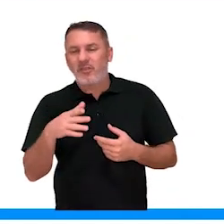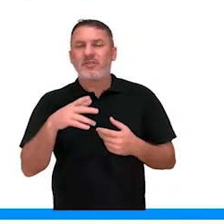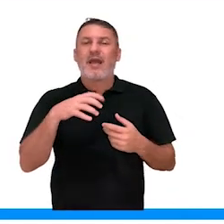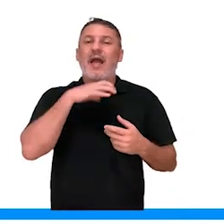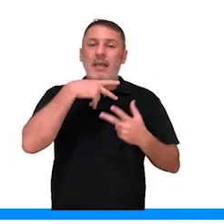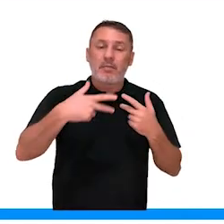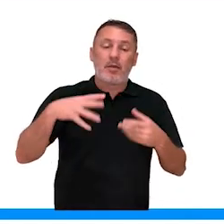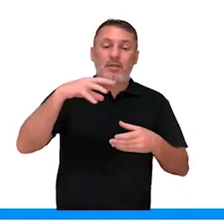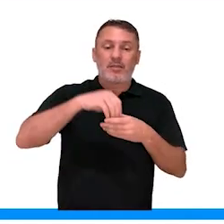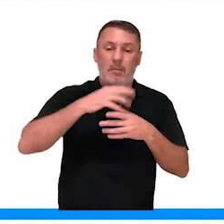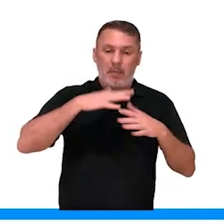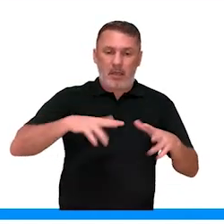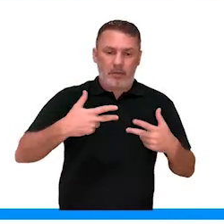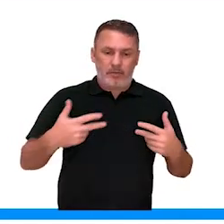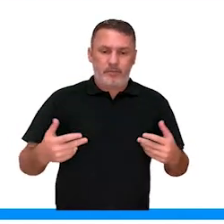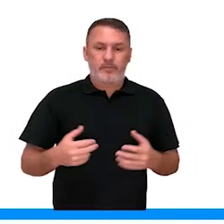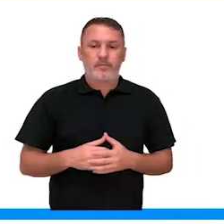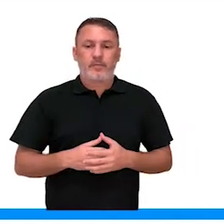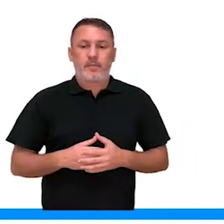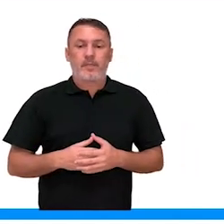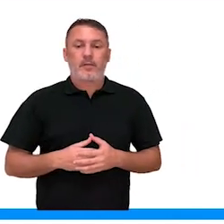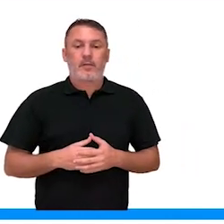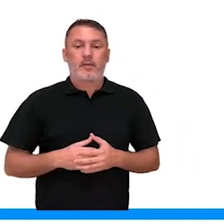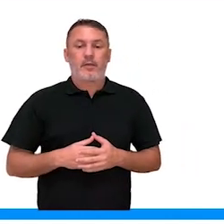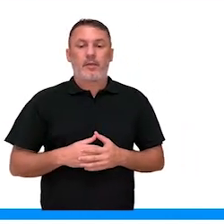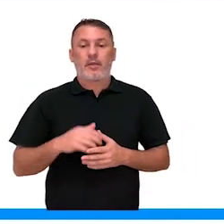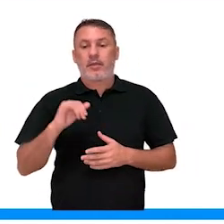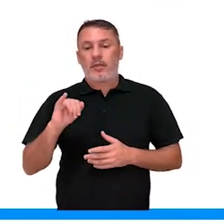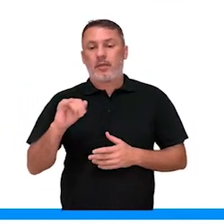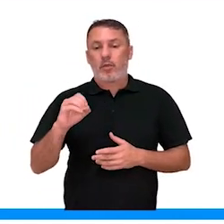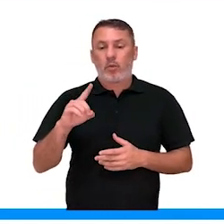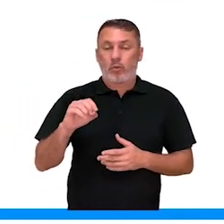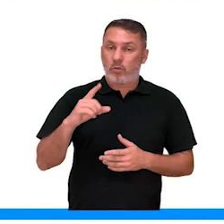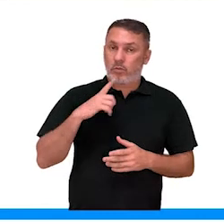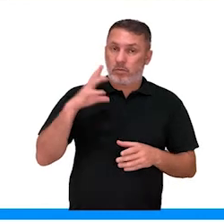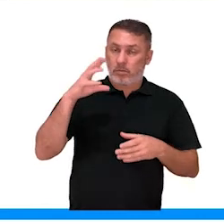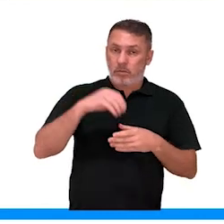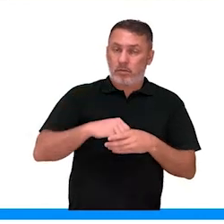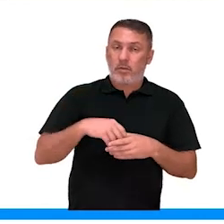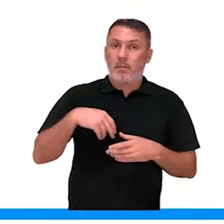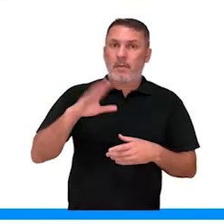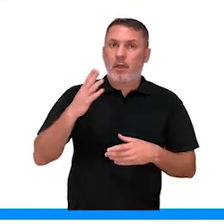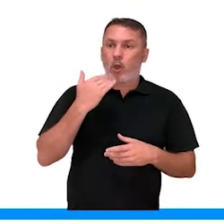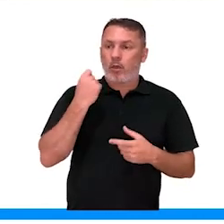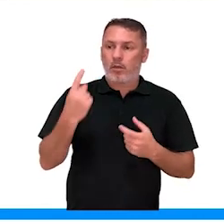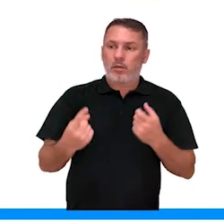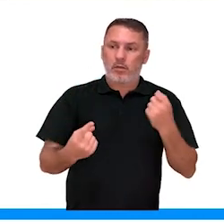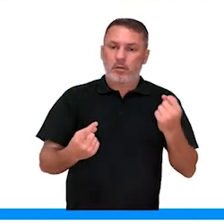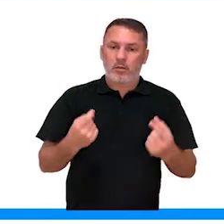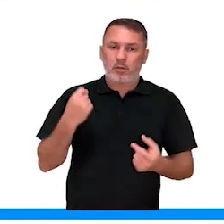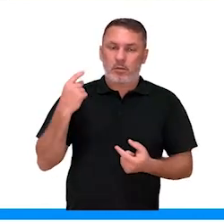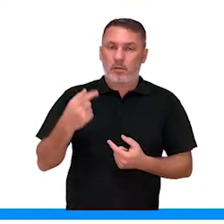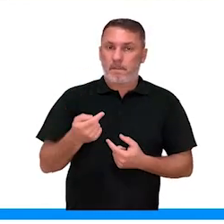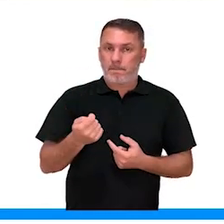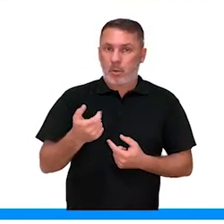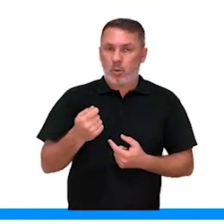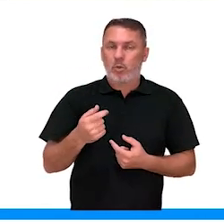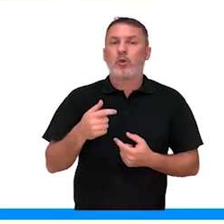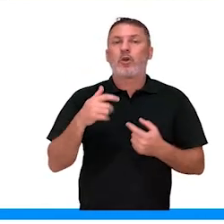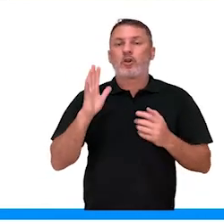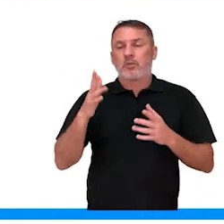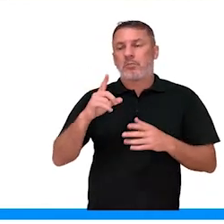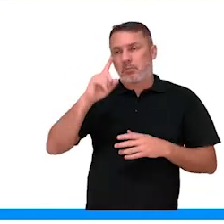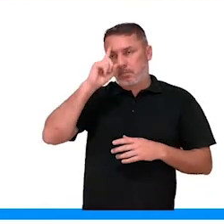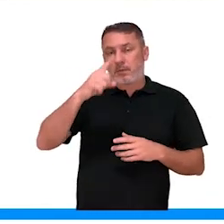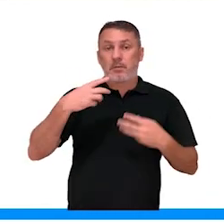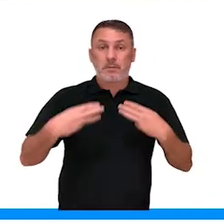e etc. Inclusive, o iodo, como ele está presente em alimentos mais restritos, foi